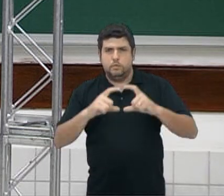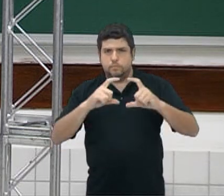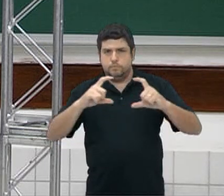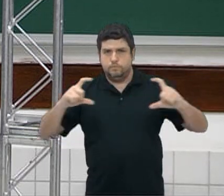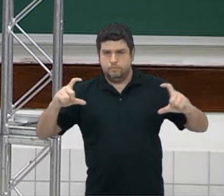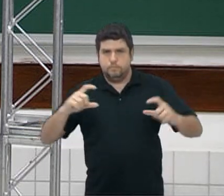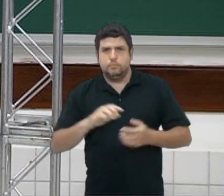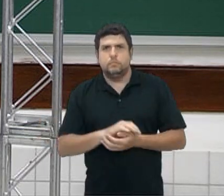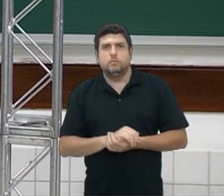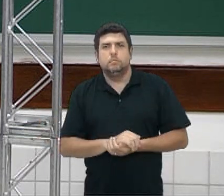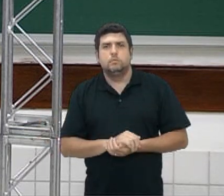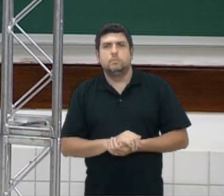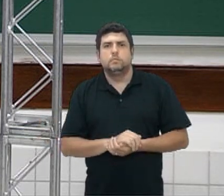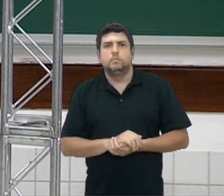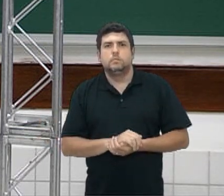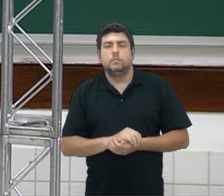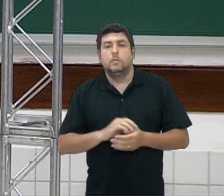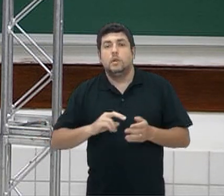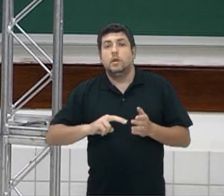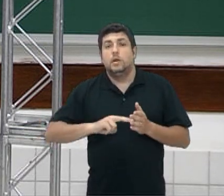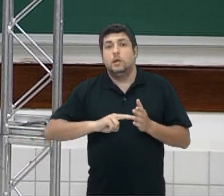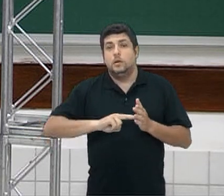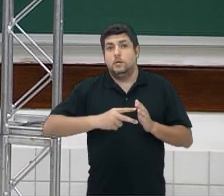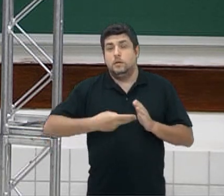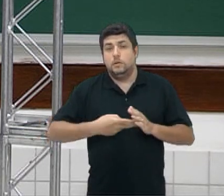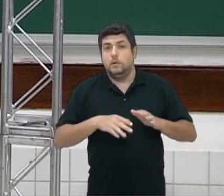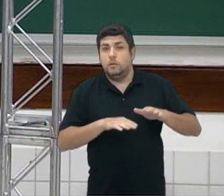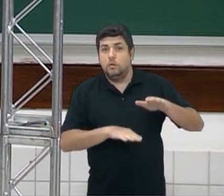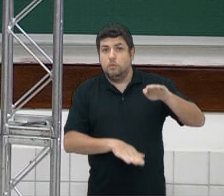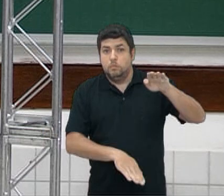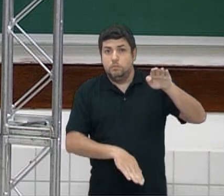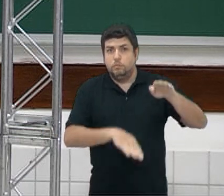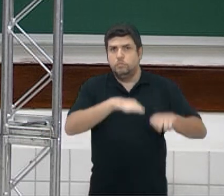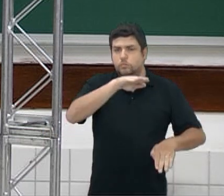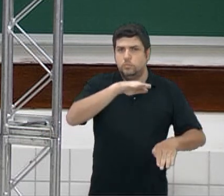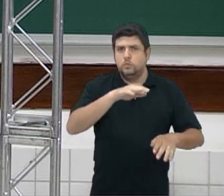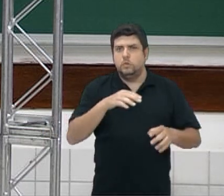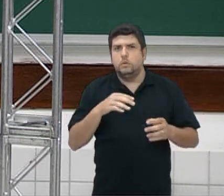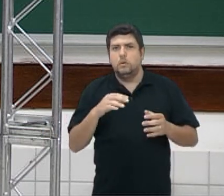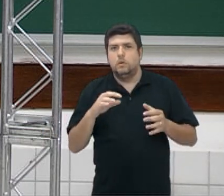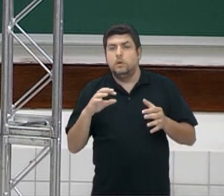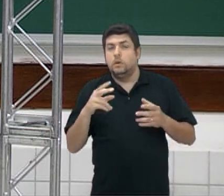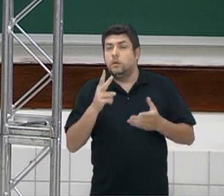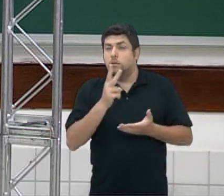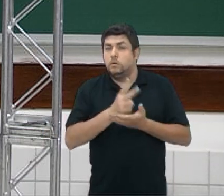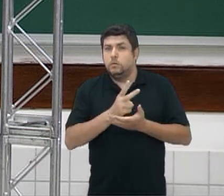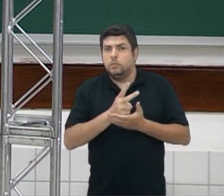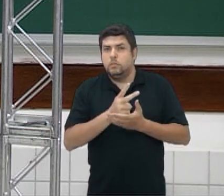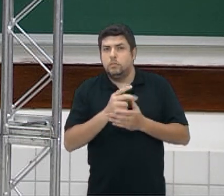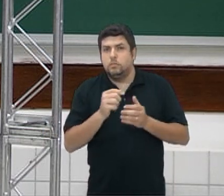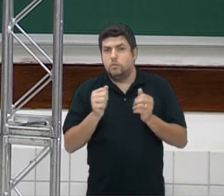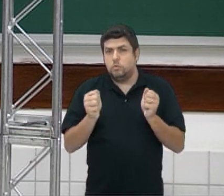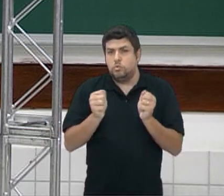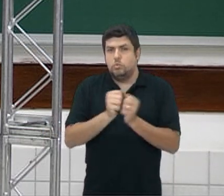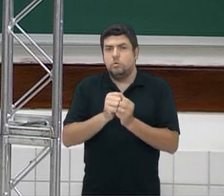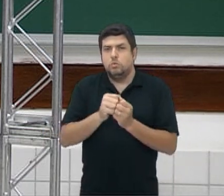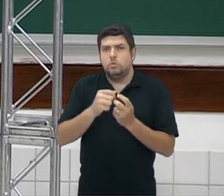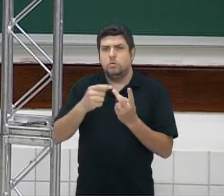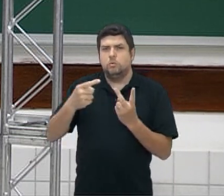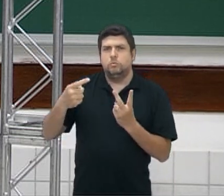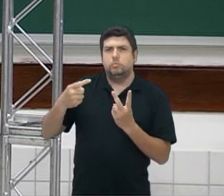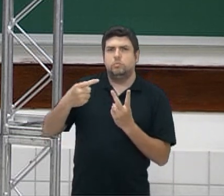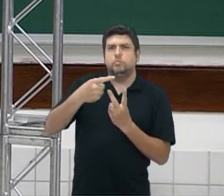isso significa que a quantidade de movimento, na realidade, ela está vinculada, né, ao vetor